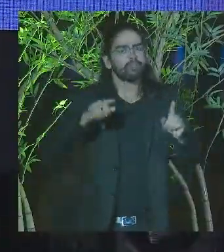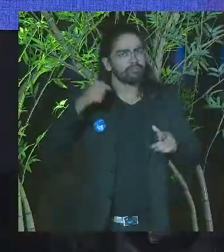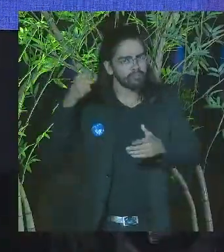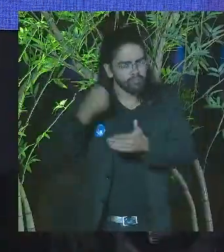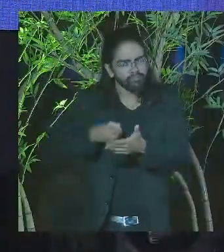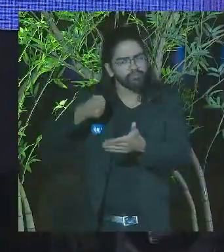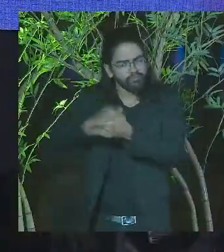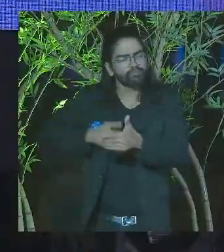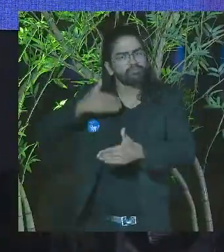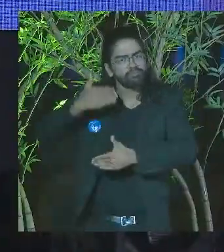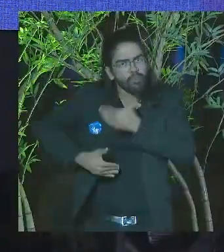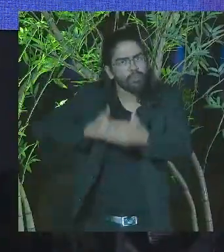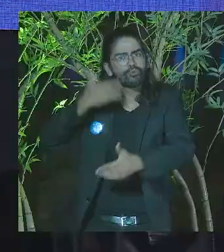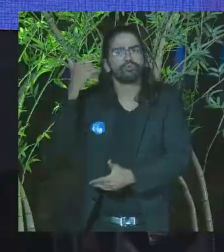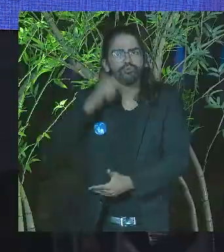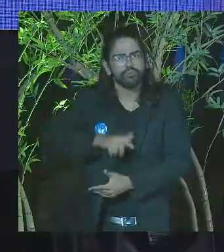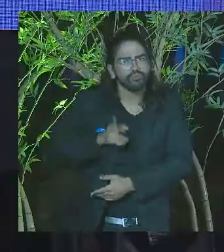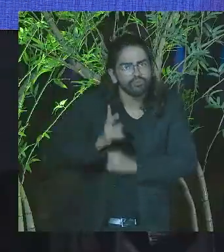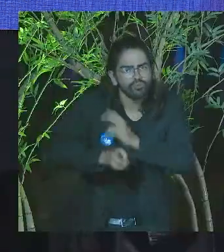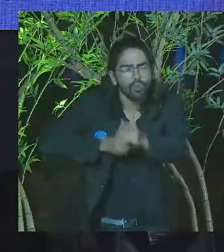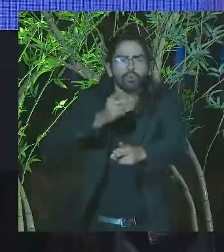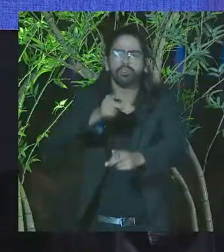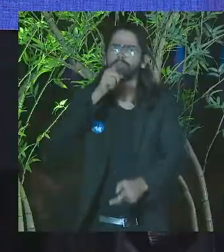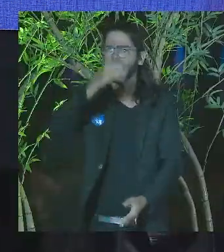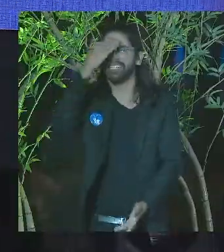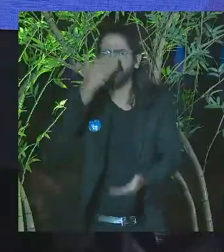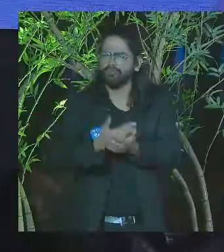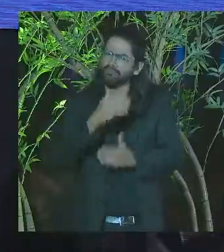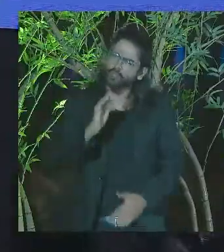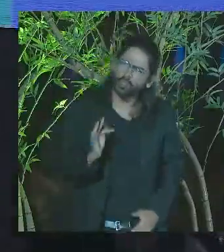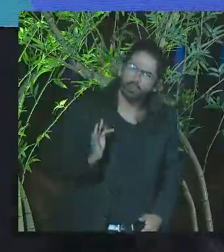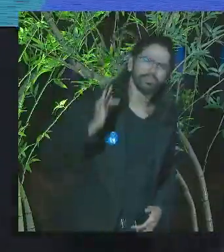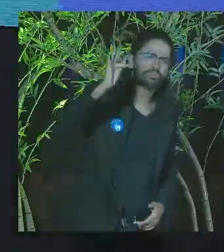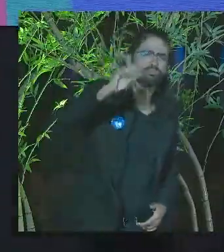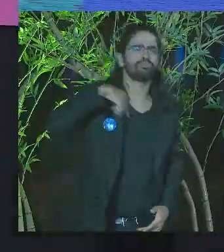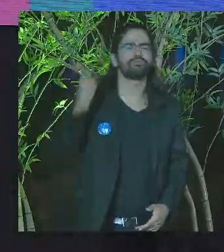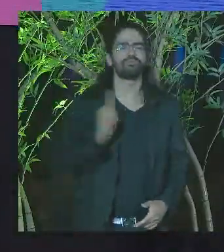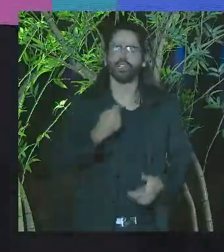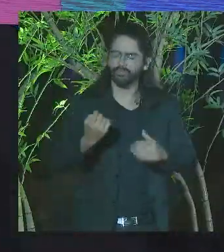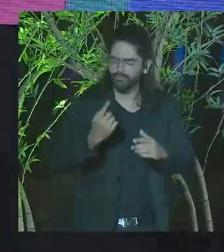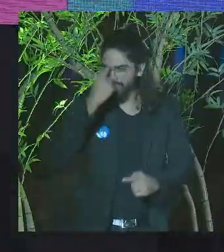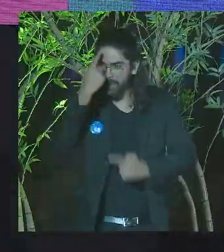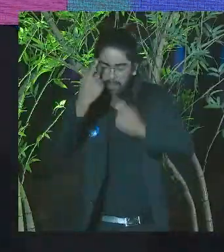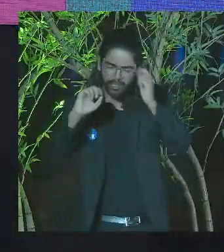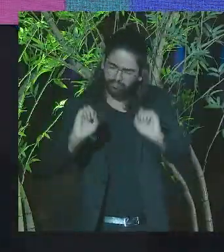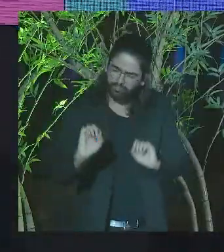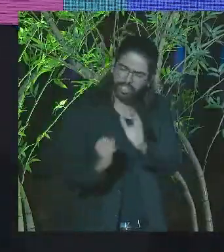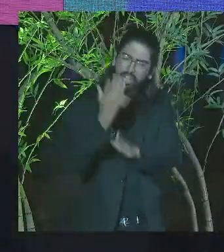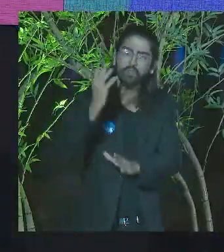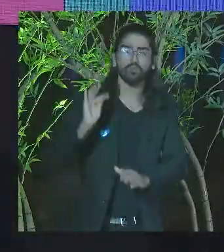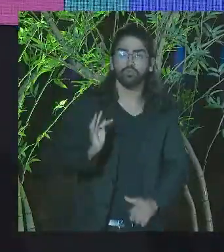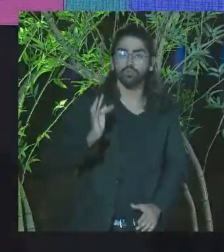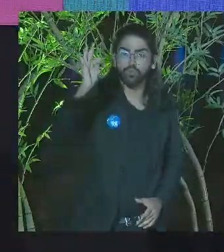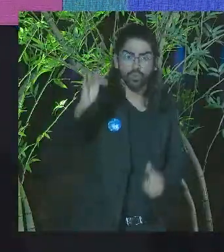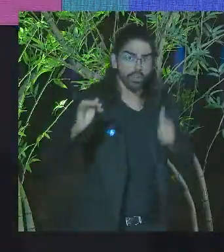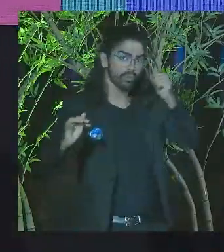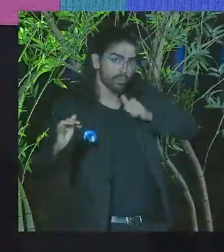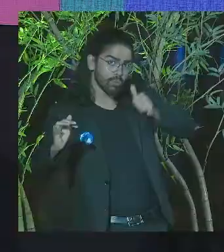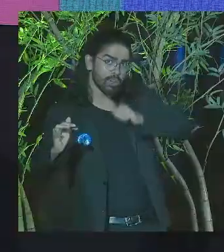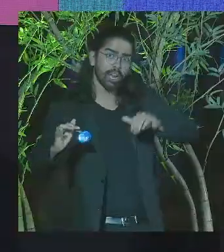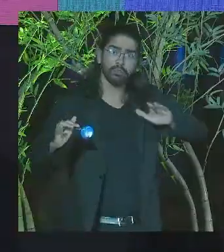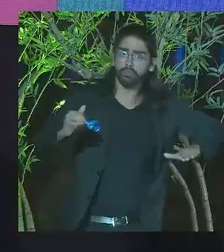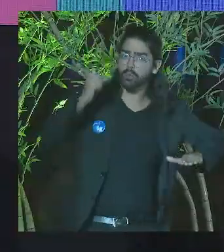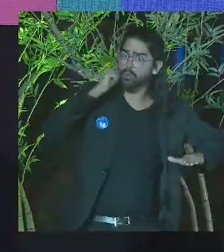continua fazendo isso, porque você acredita que em algum momento a gente possa criar um futuro em que meninas e mulheres possam se